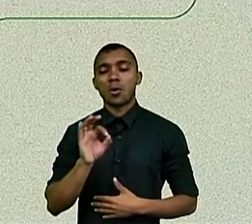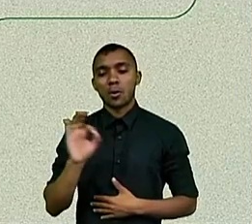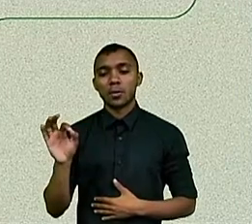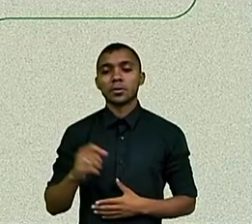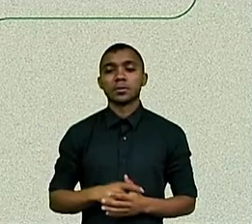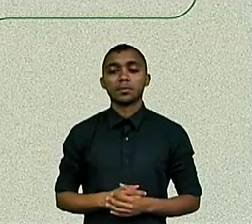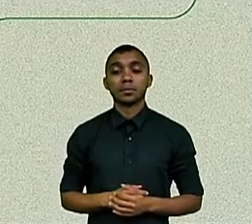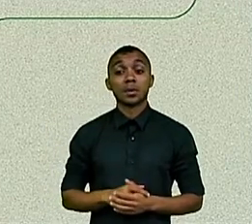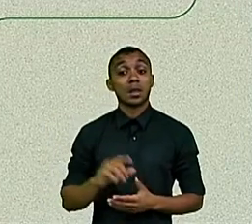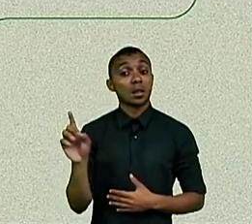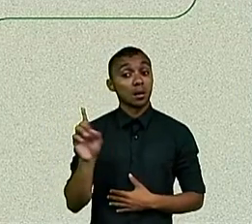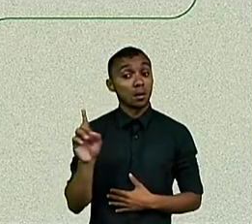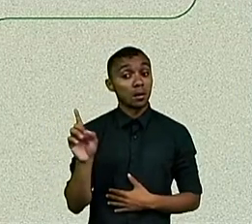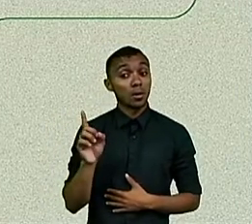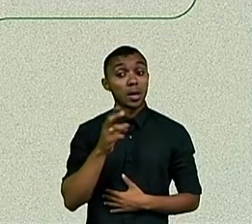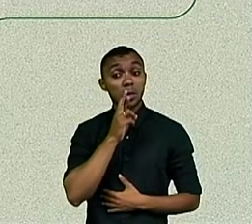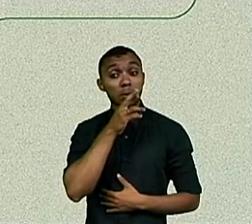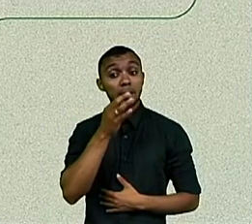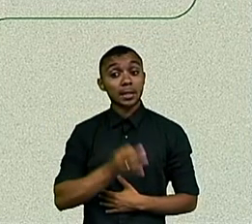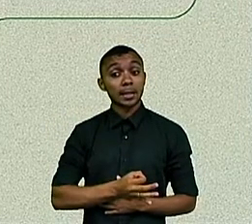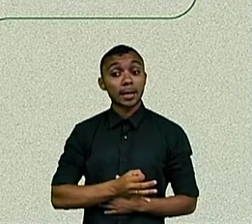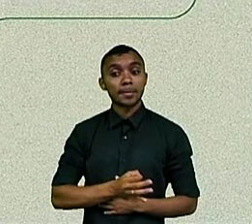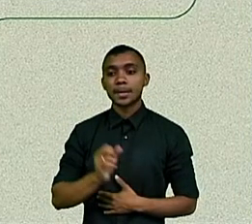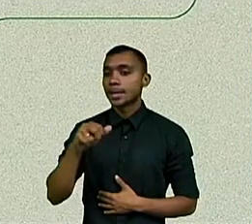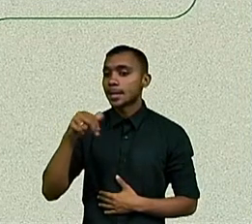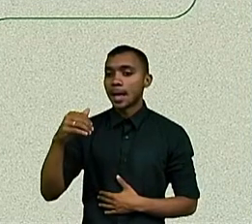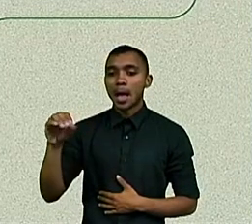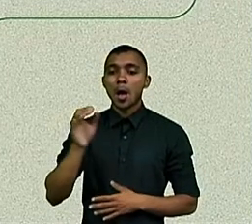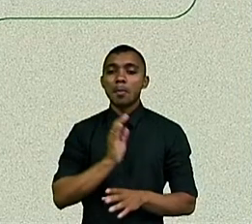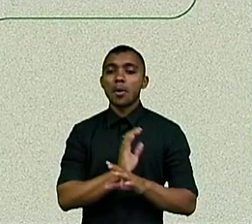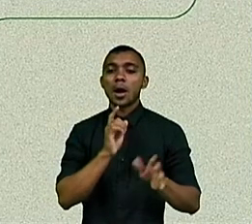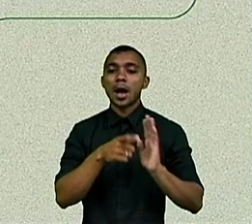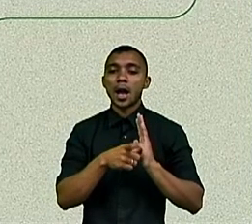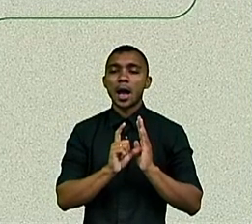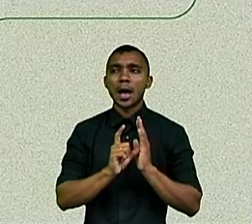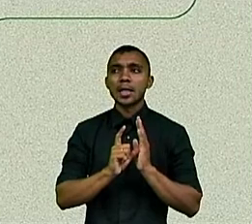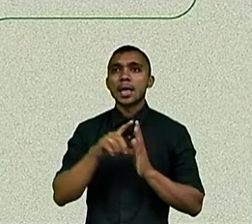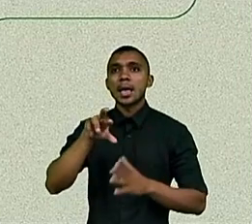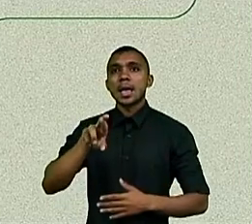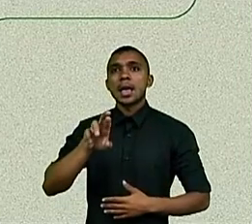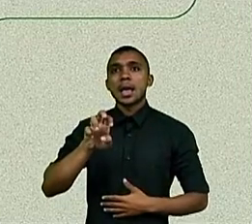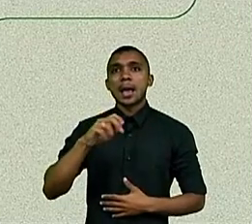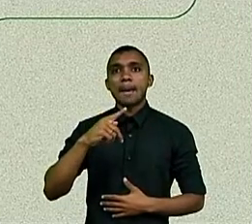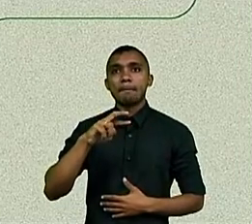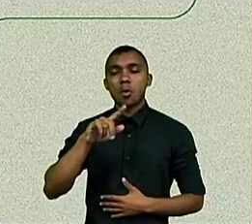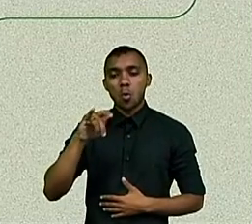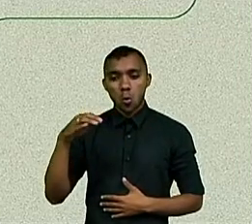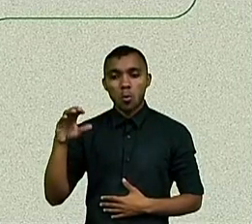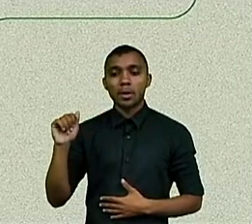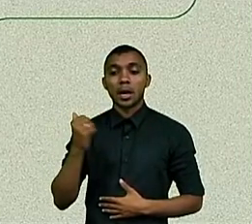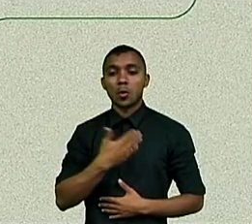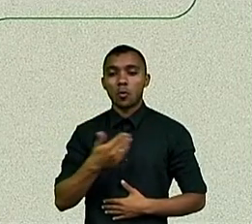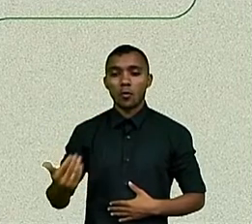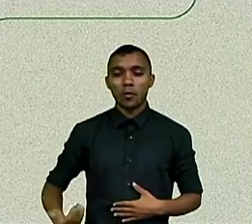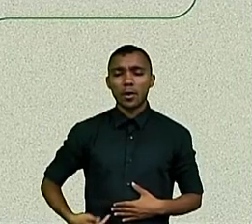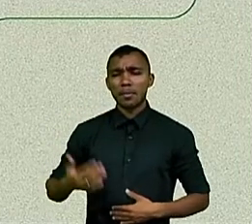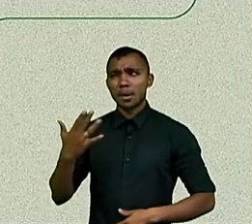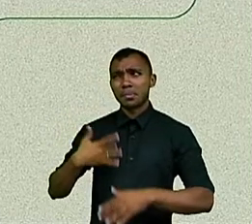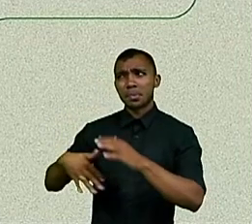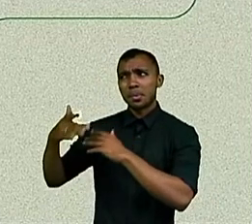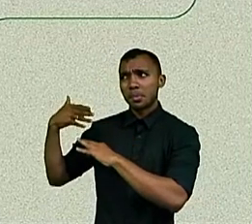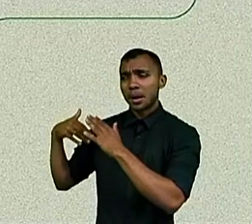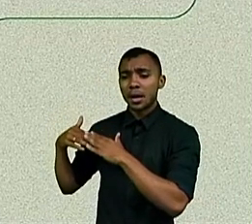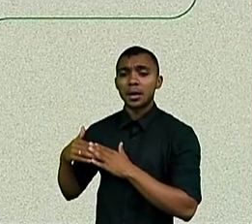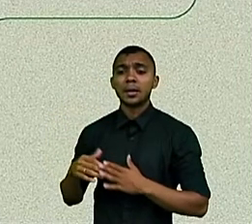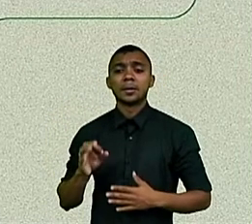por três coisas da ideia de república ela é anterior a industrialização e mesmo assim não